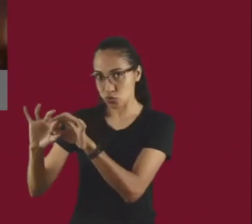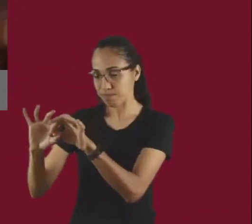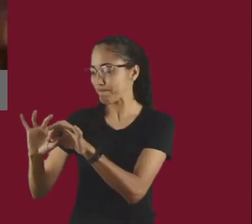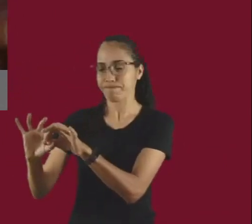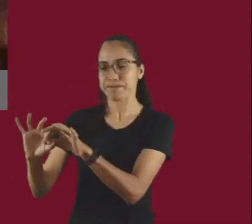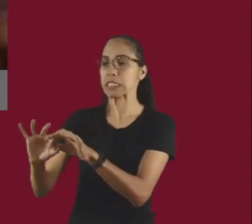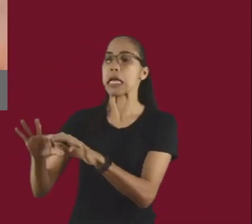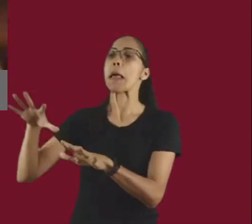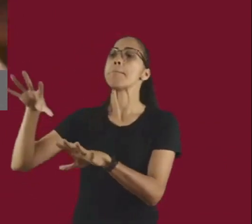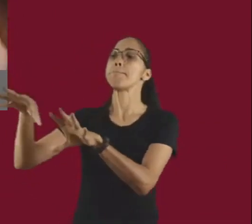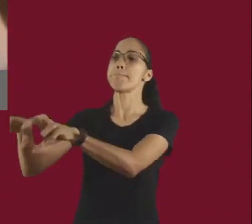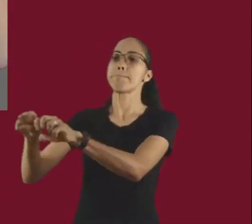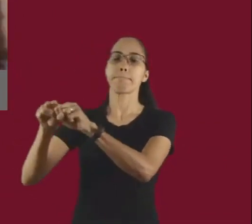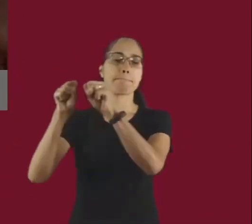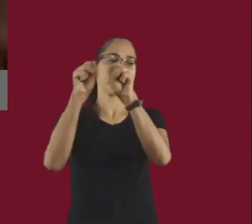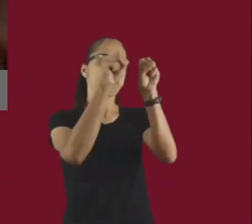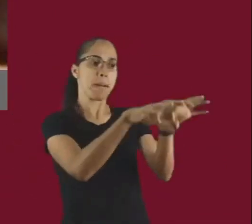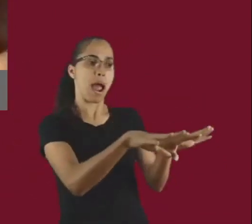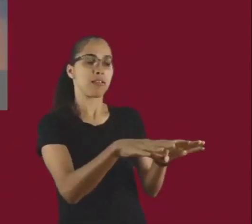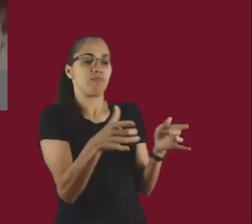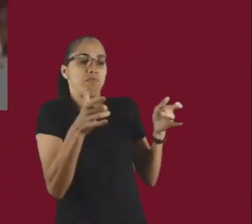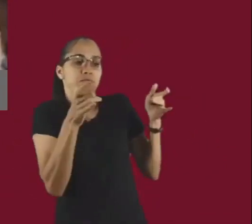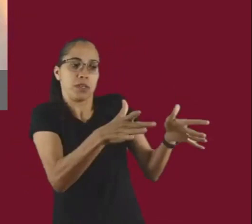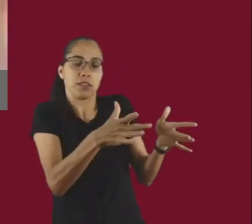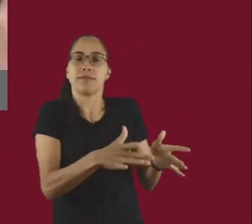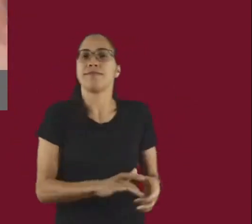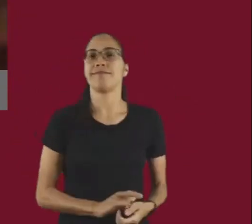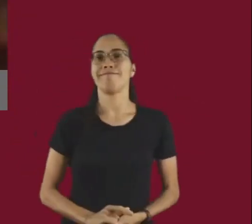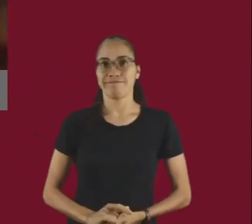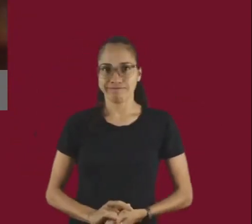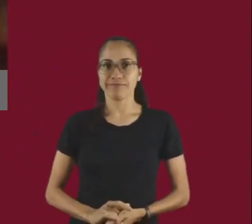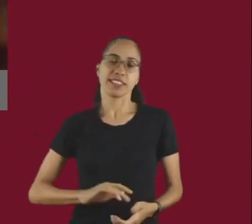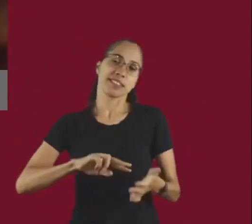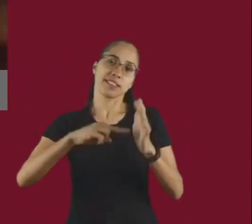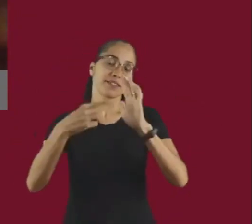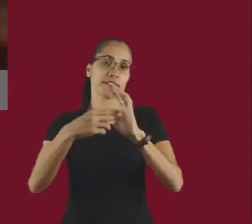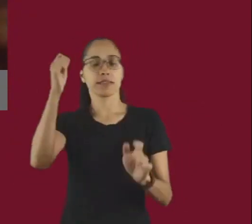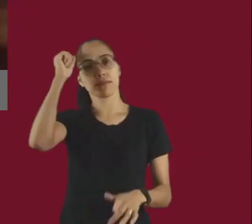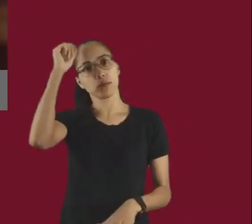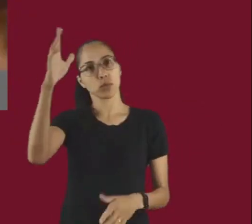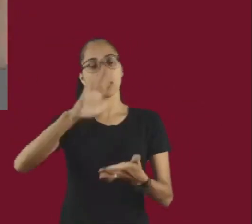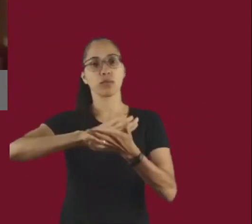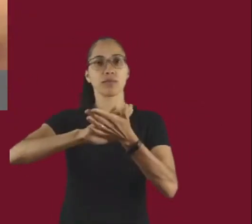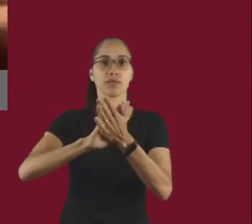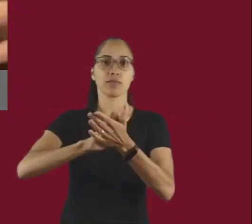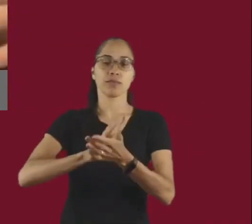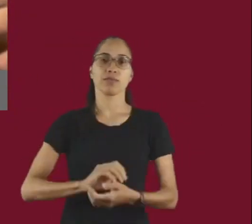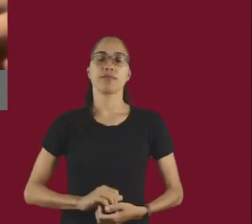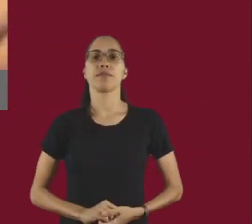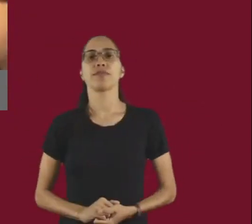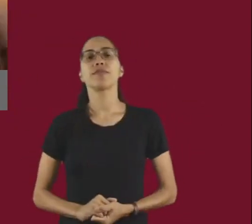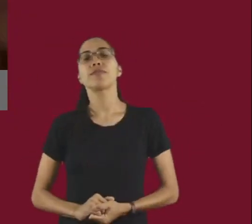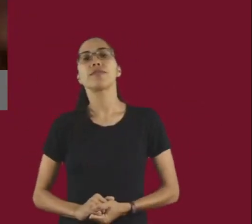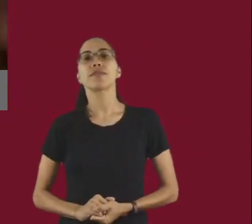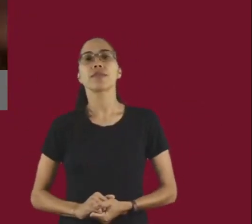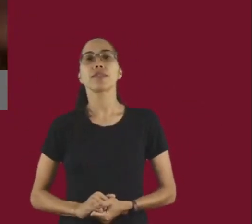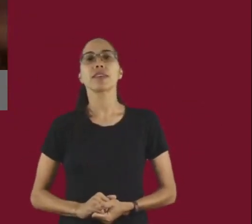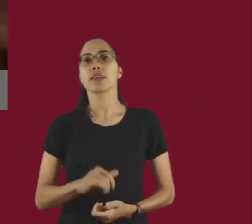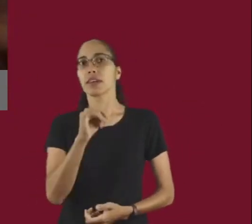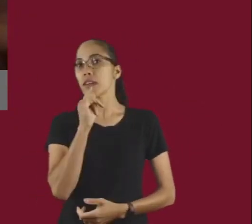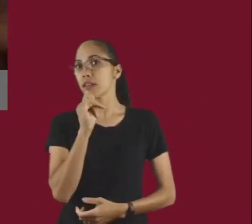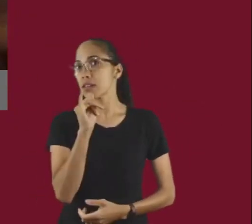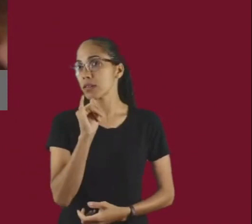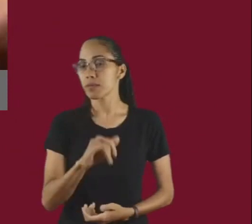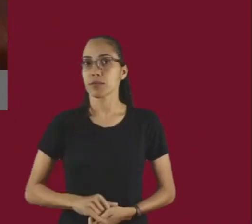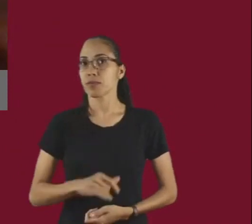Foi isso que a gente testemunhou aqui. Isso está acontecendo das mais diversas maneiras. Por exemplo, Se a gente pegar algo que todo